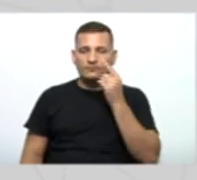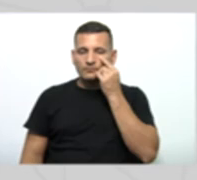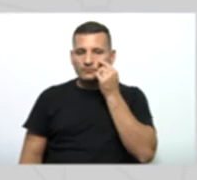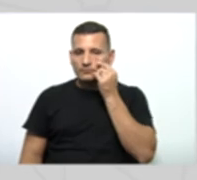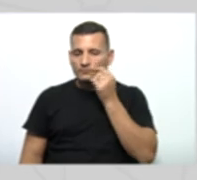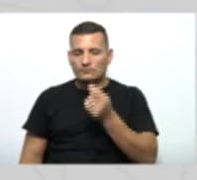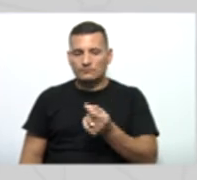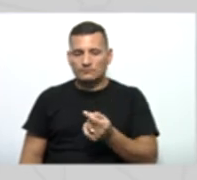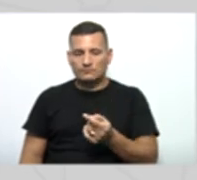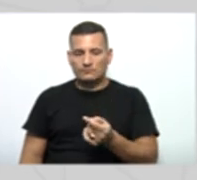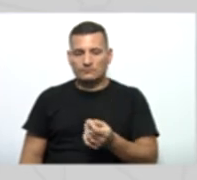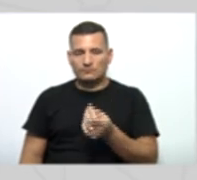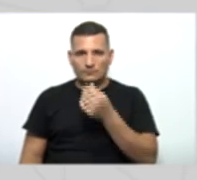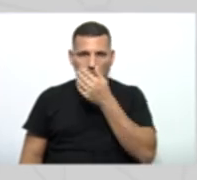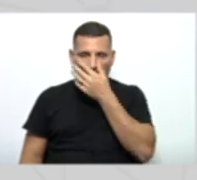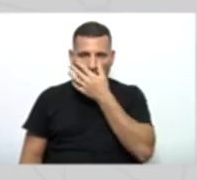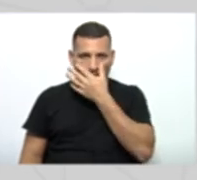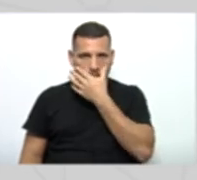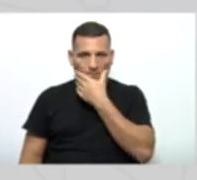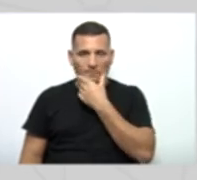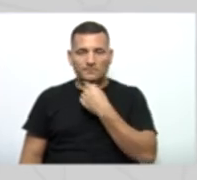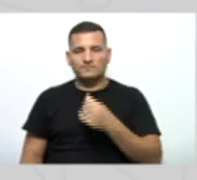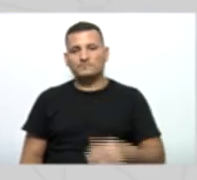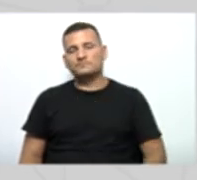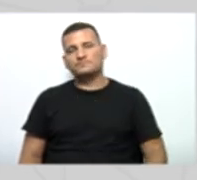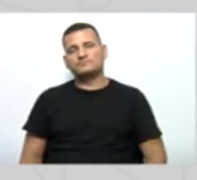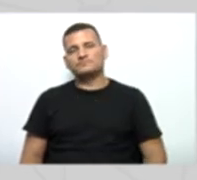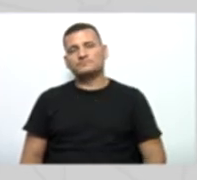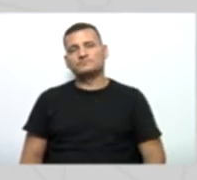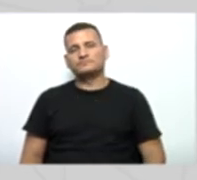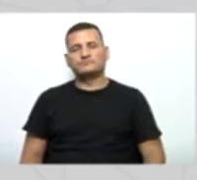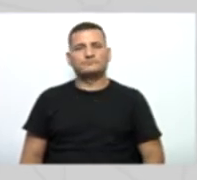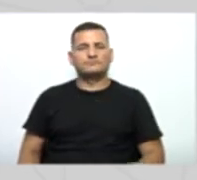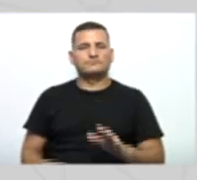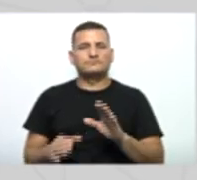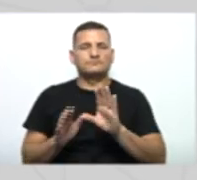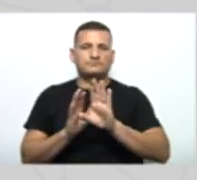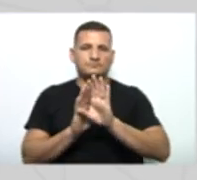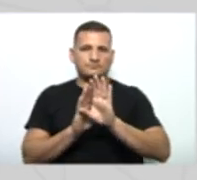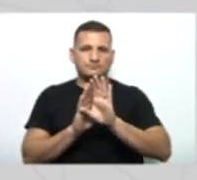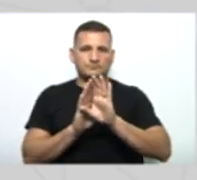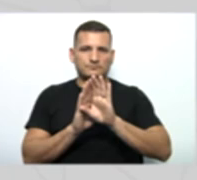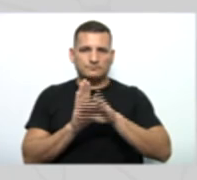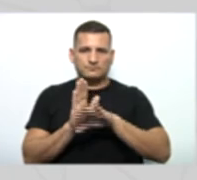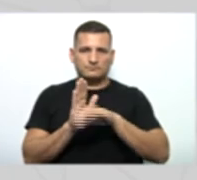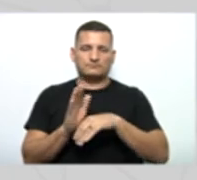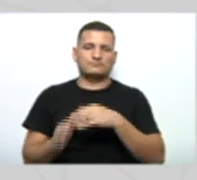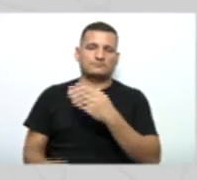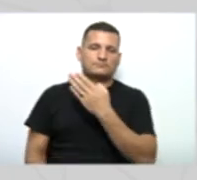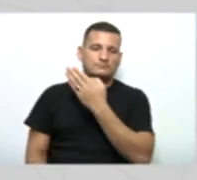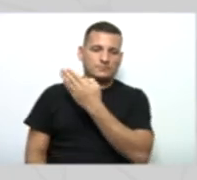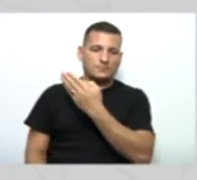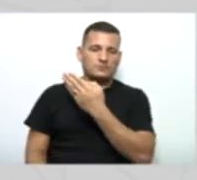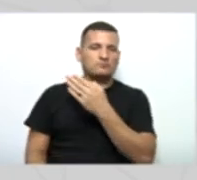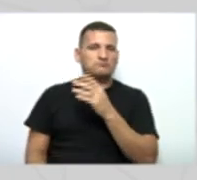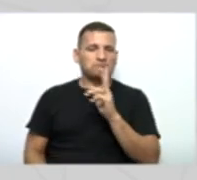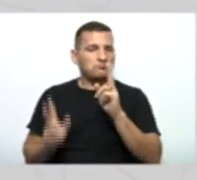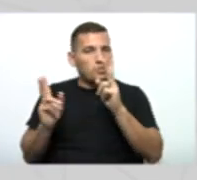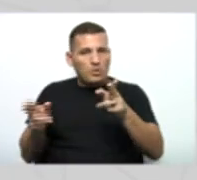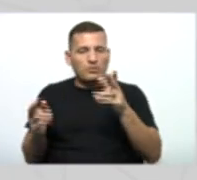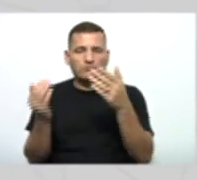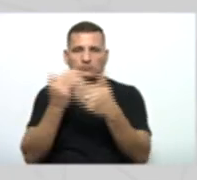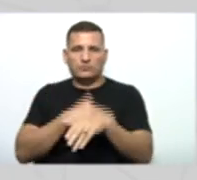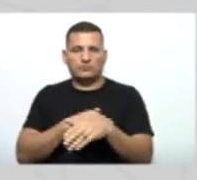Então, esse conceito é isso mesmo, né? Bem direto, assim, na hora da prova. Com certeza vai estar